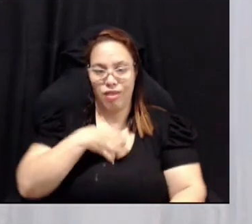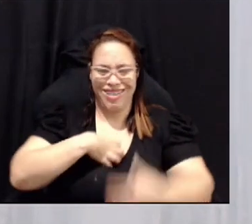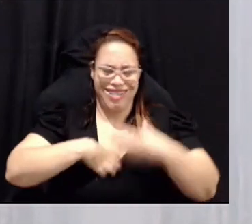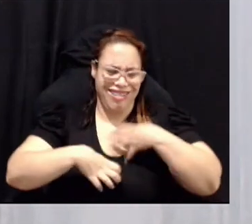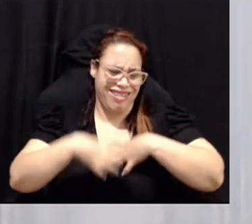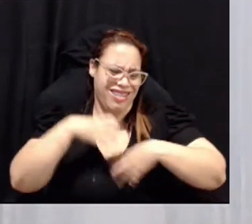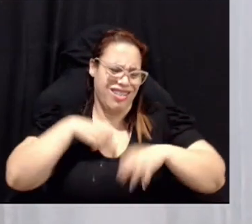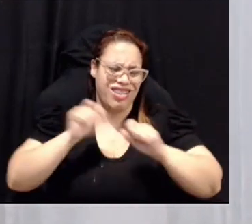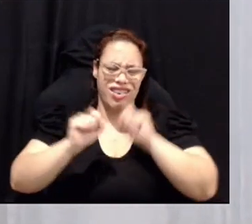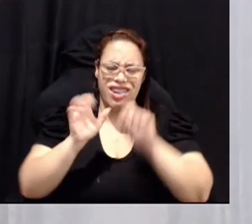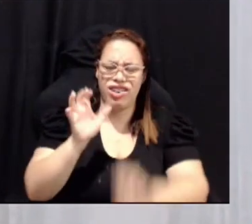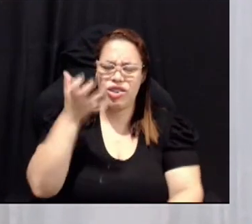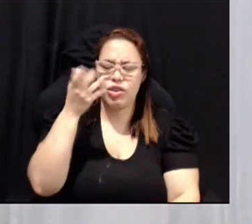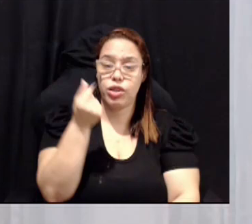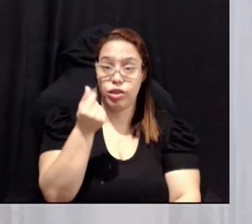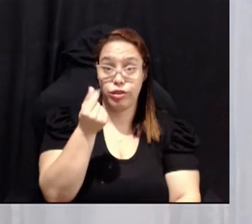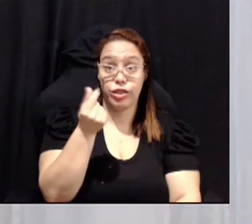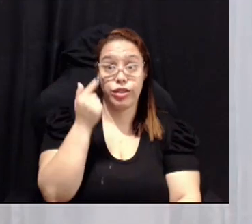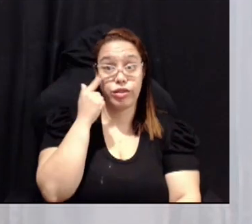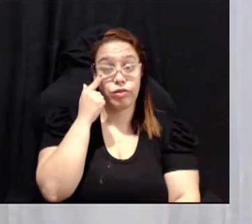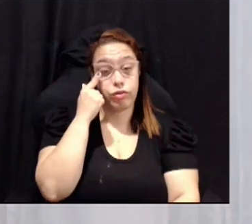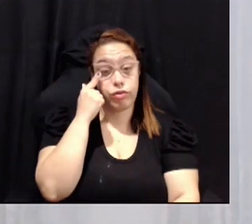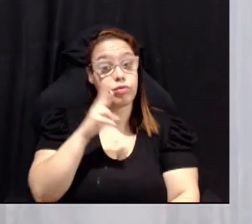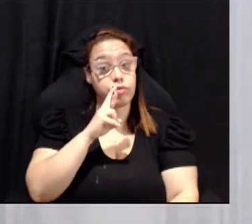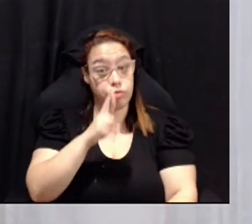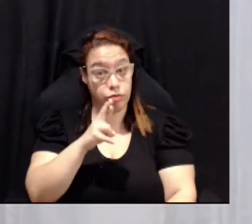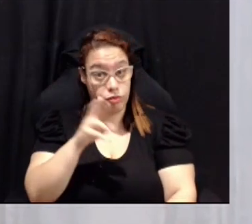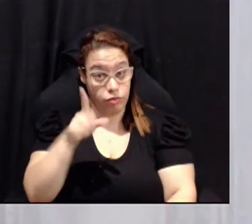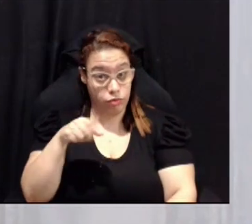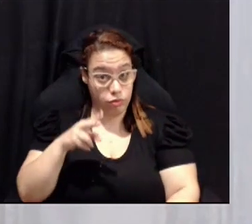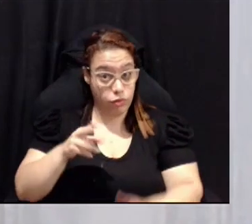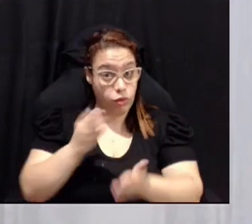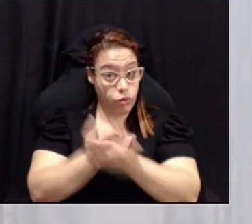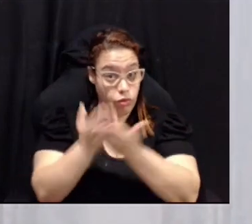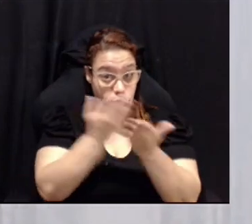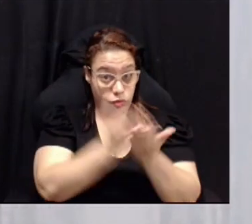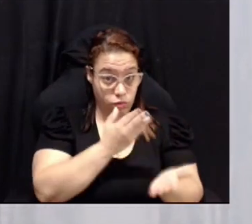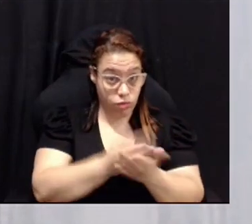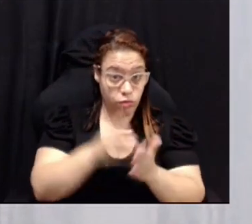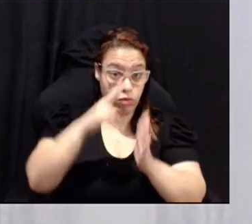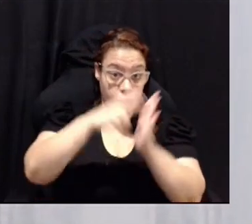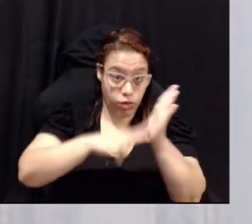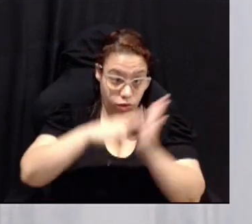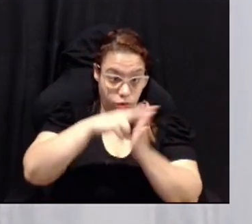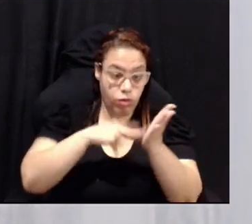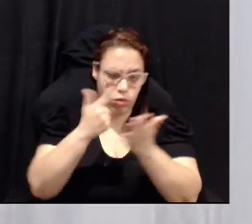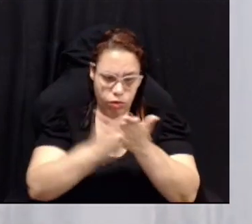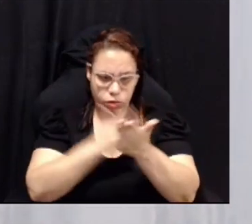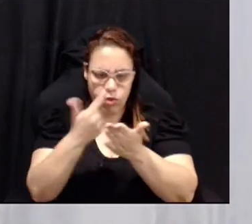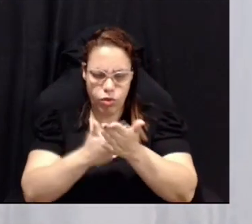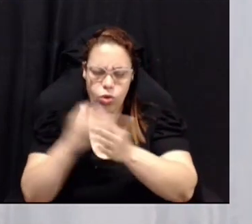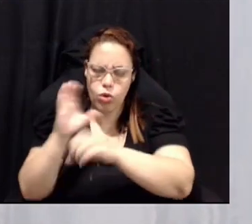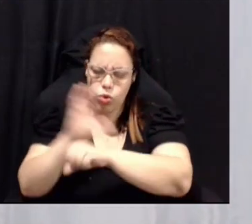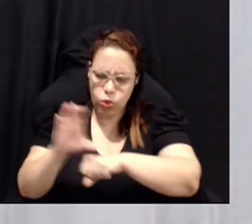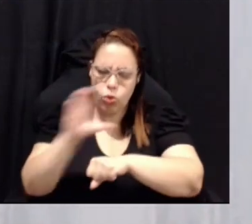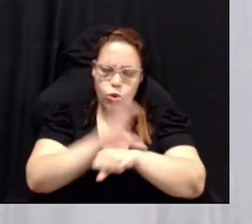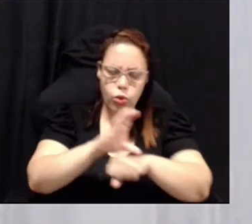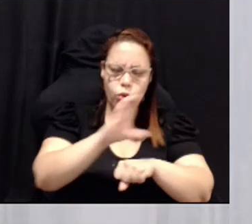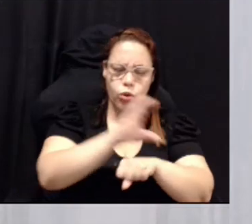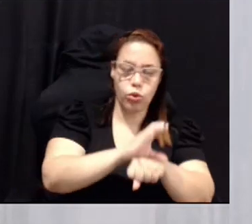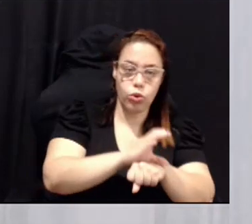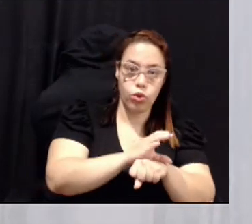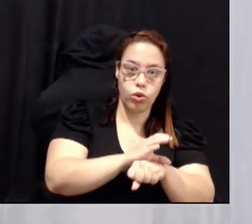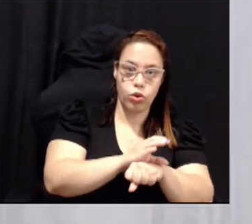acontecer com o seu dinheiro. Então, a minha recomendação é: sempre estude, leia livros, faça cursos. Até recomendo você acessar o meu